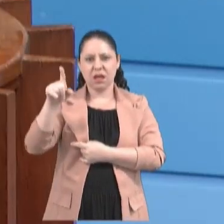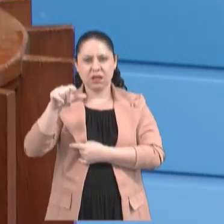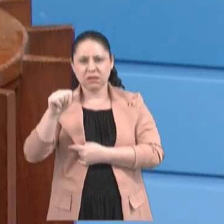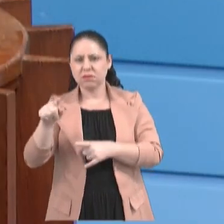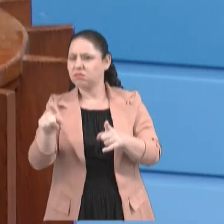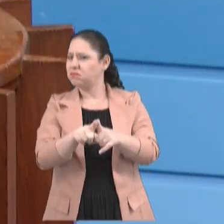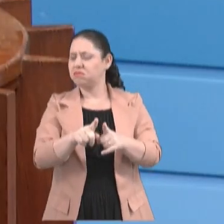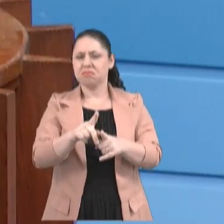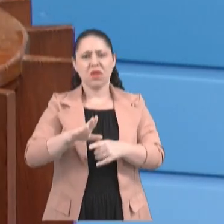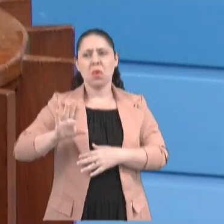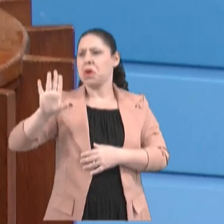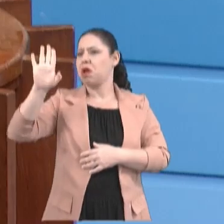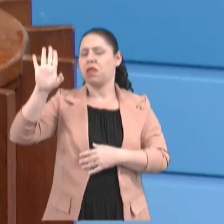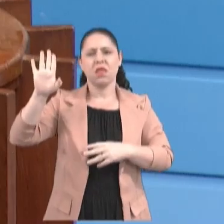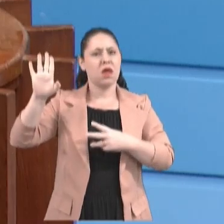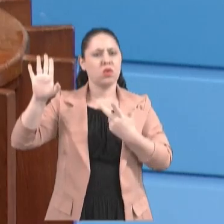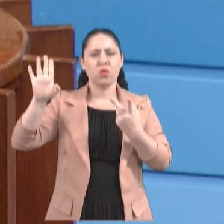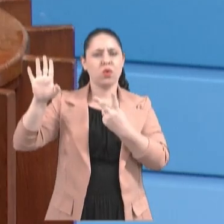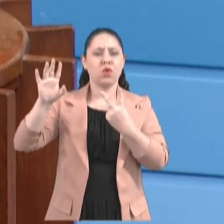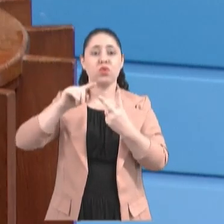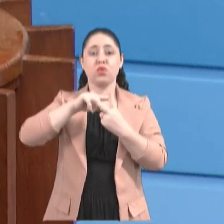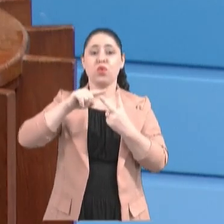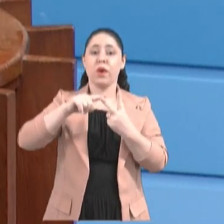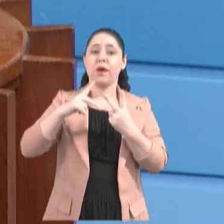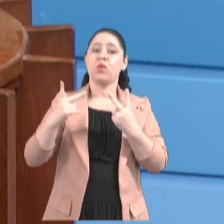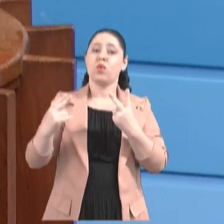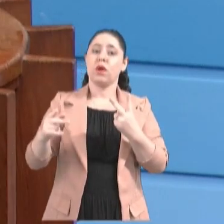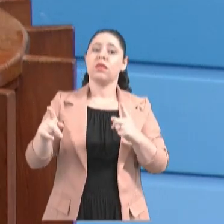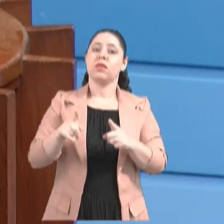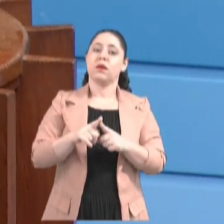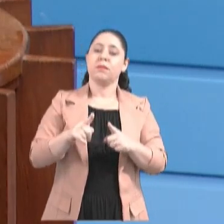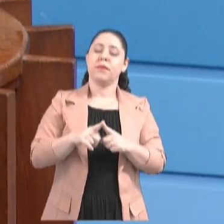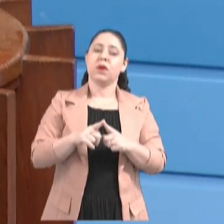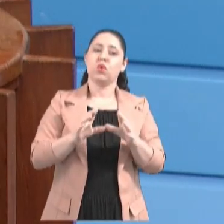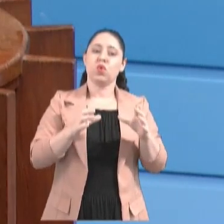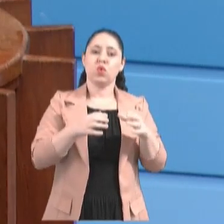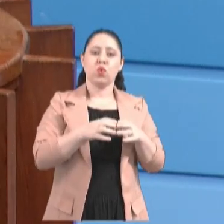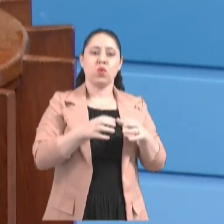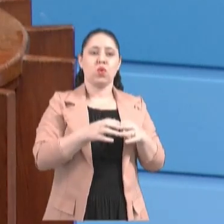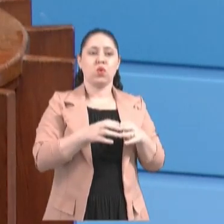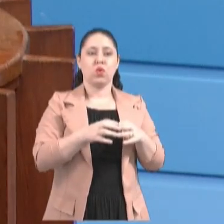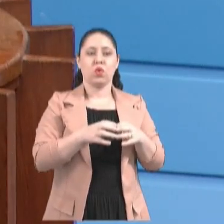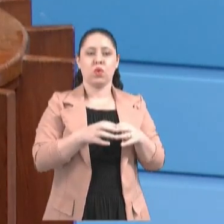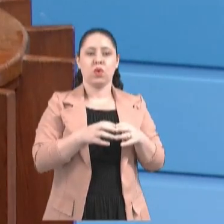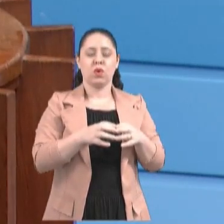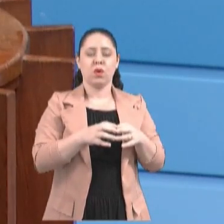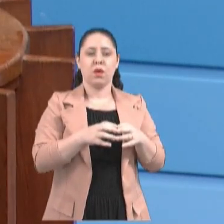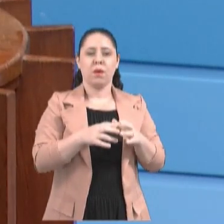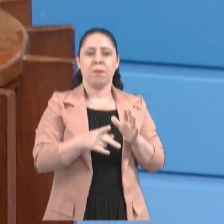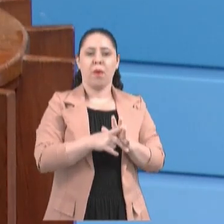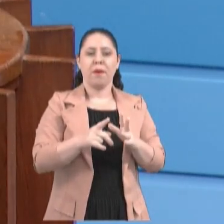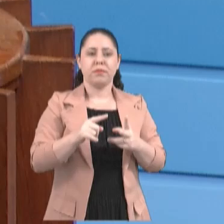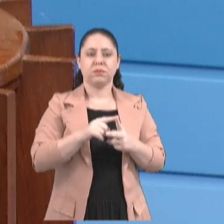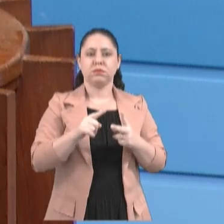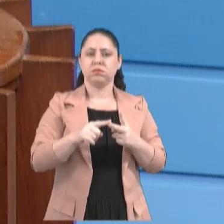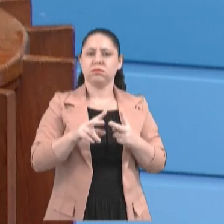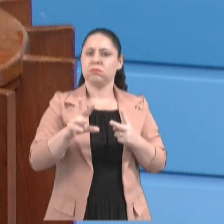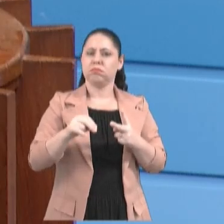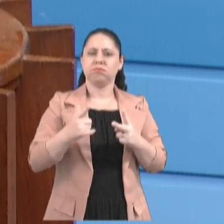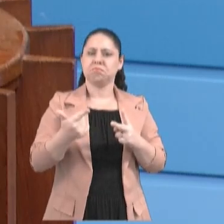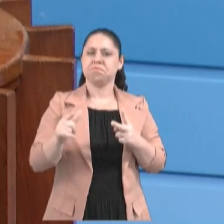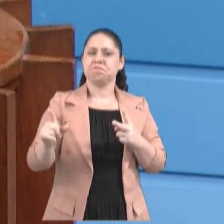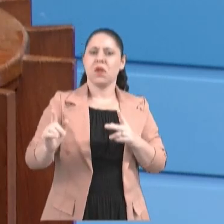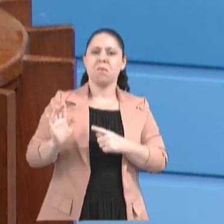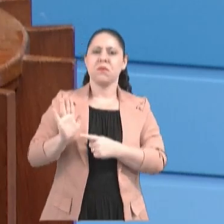essa pesquisa inclui 2 candidatos da mesma ala e nicho, de maneira a não